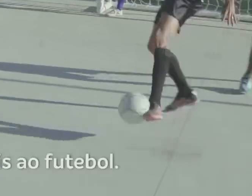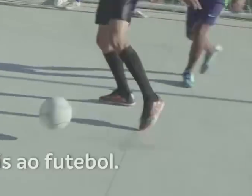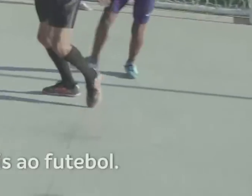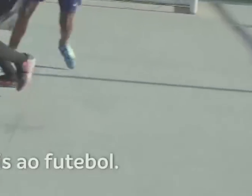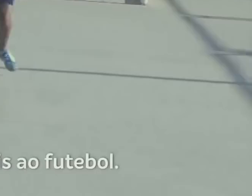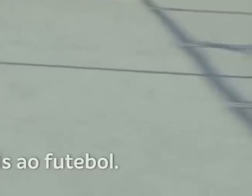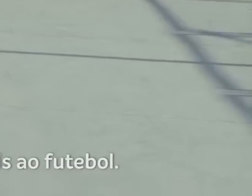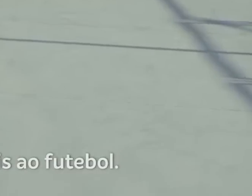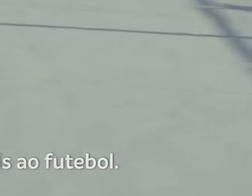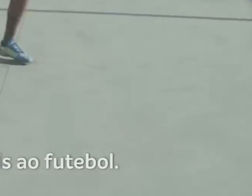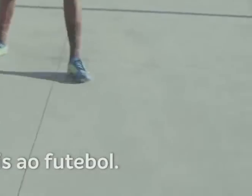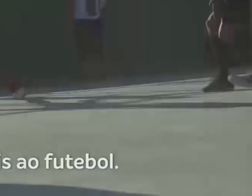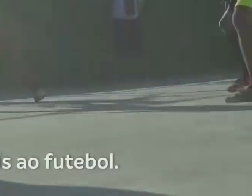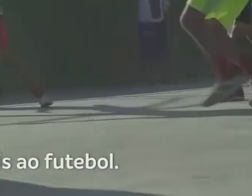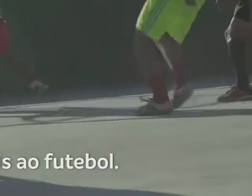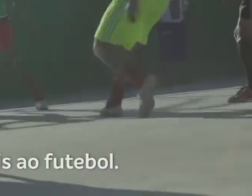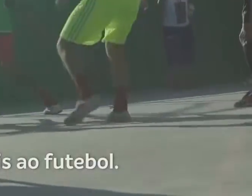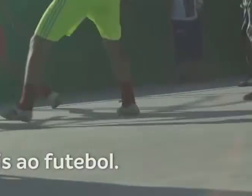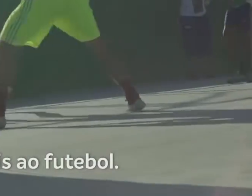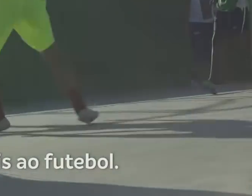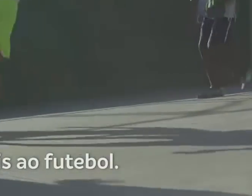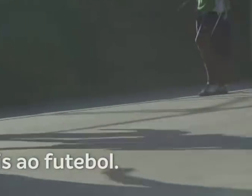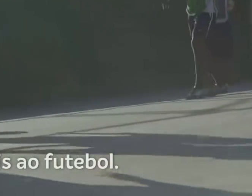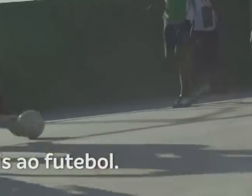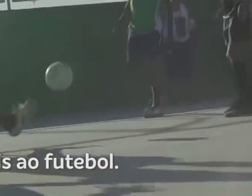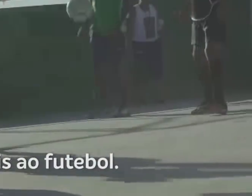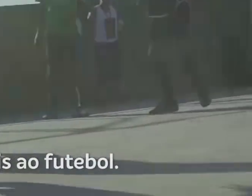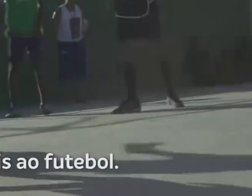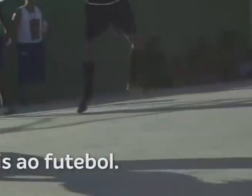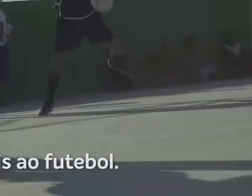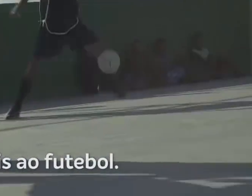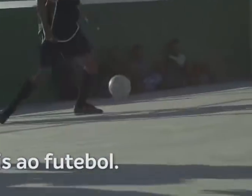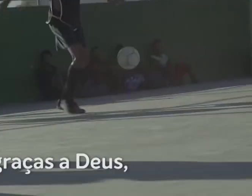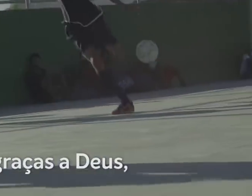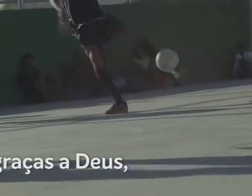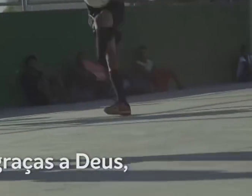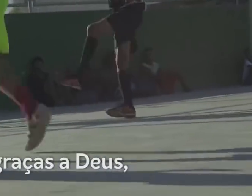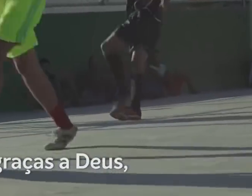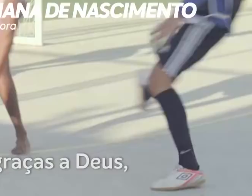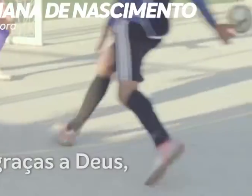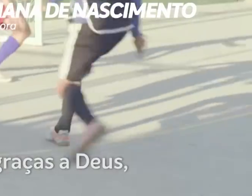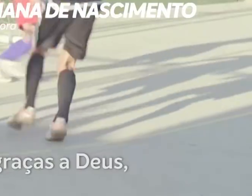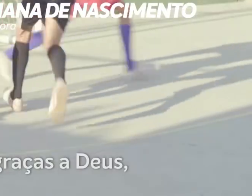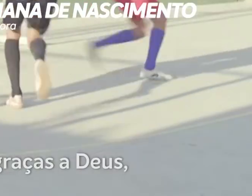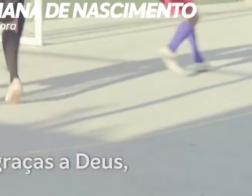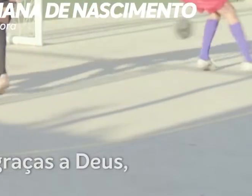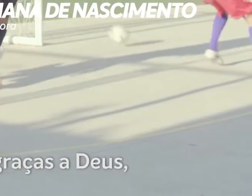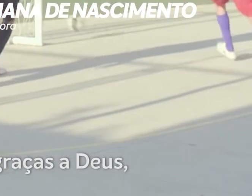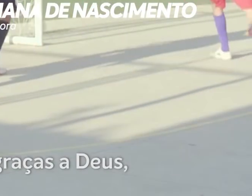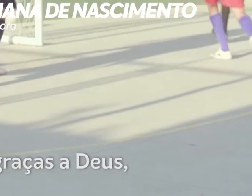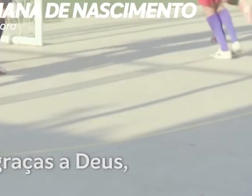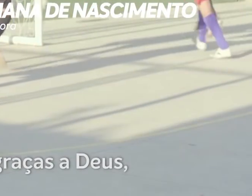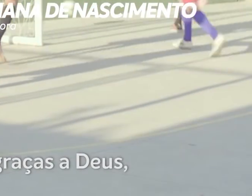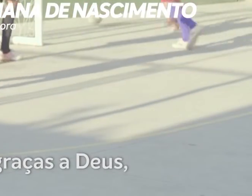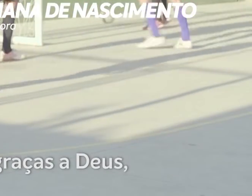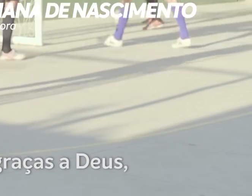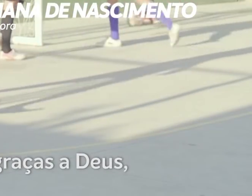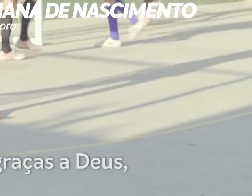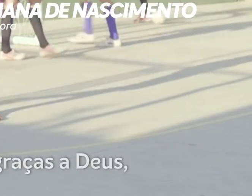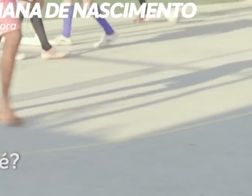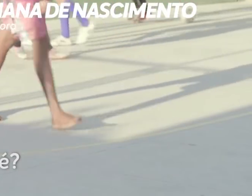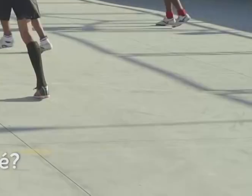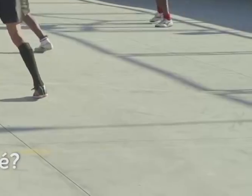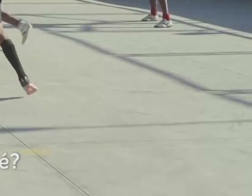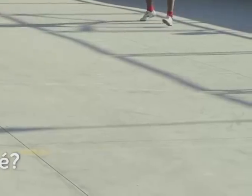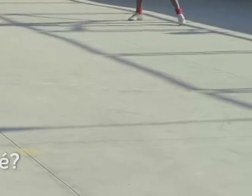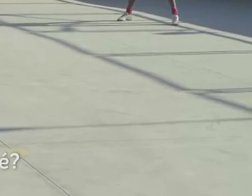projeto aí eu aproveitei para me dedicar mais ao futebol. A mudança é nítida, é bem gritante, graças